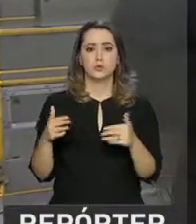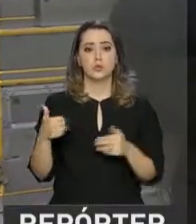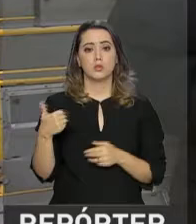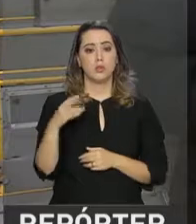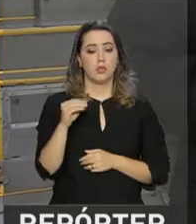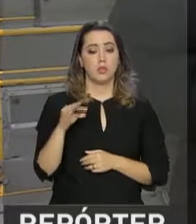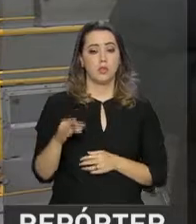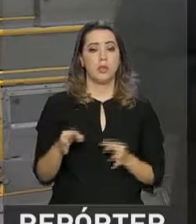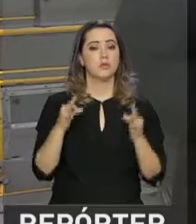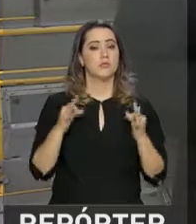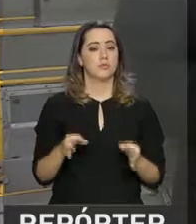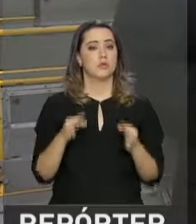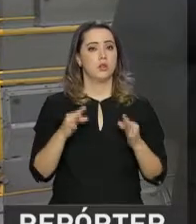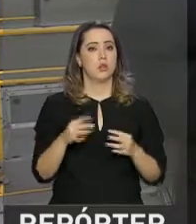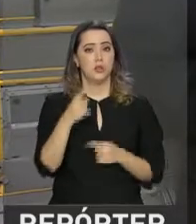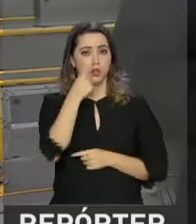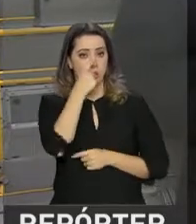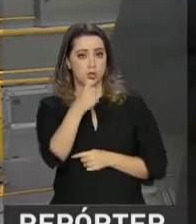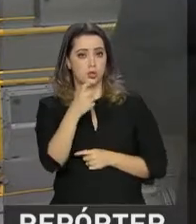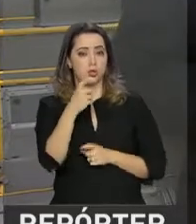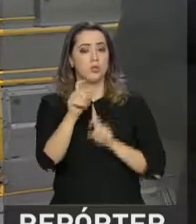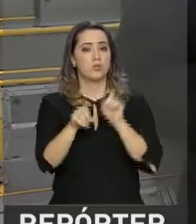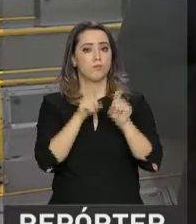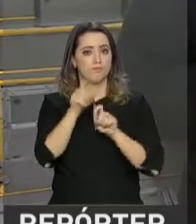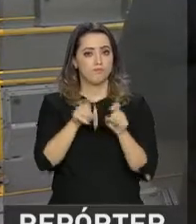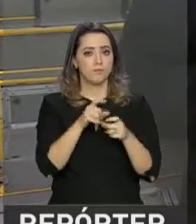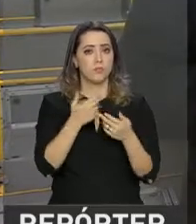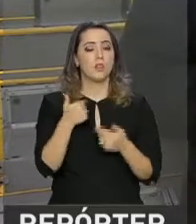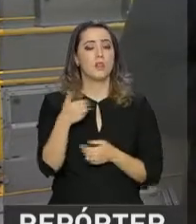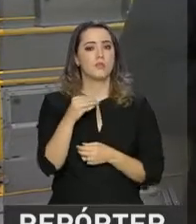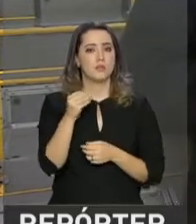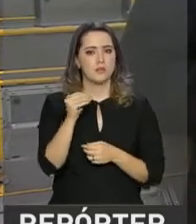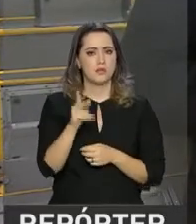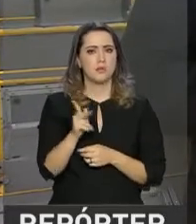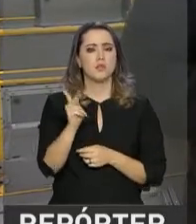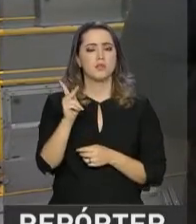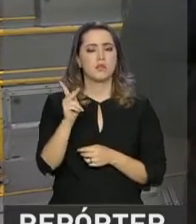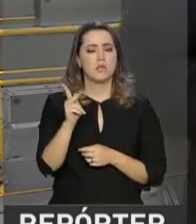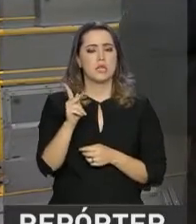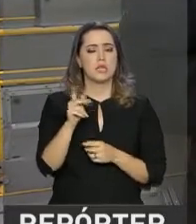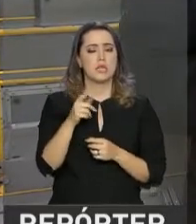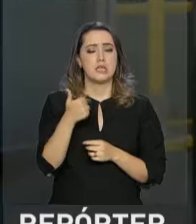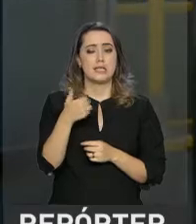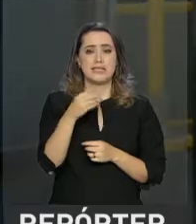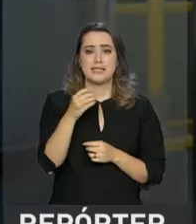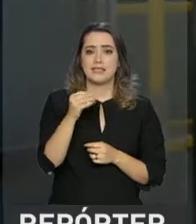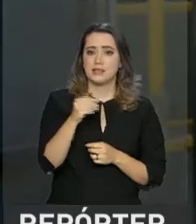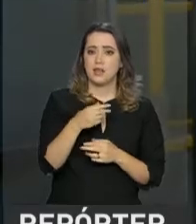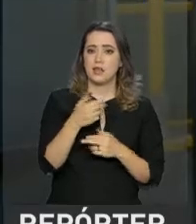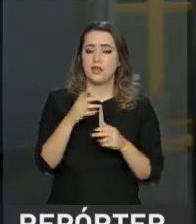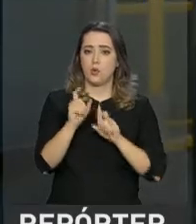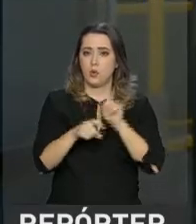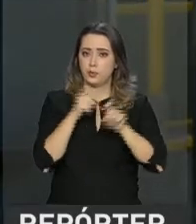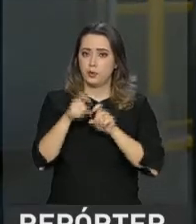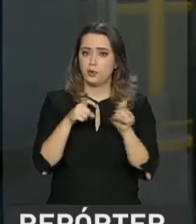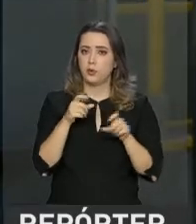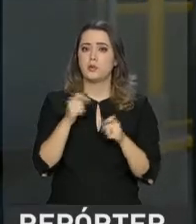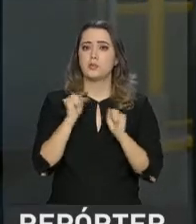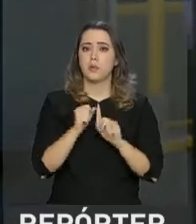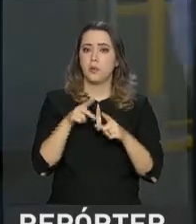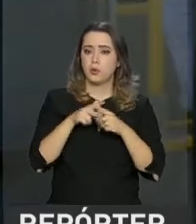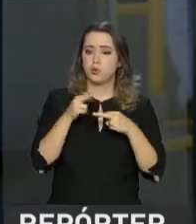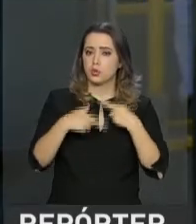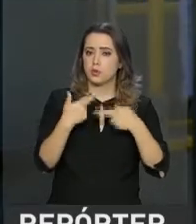toneladas de lixo eletrônico e até 100 computadores para serem recuperados essa coleta até o caráter pedagógico